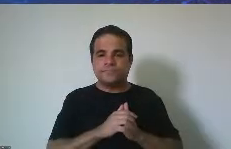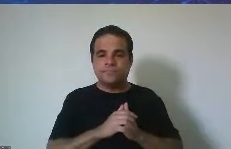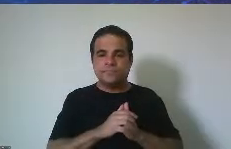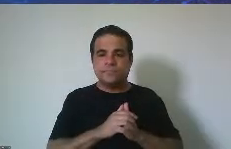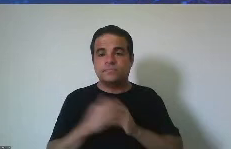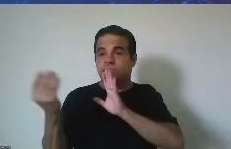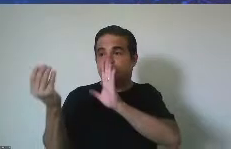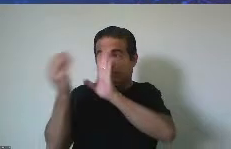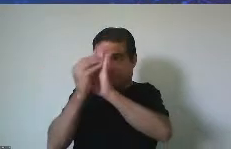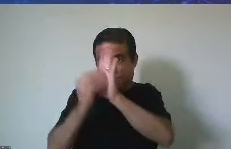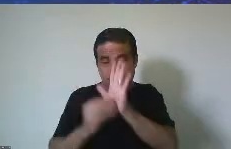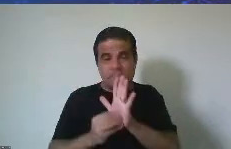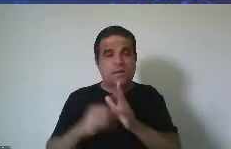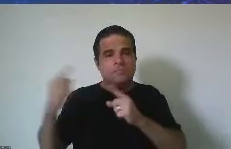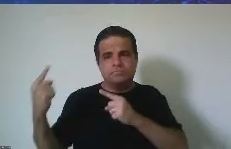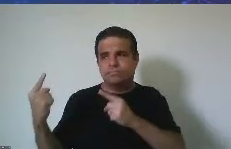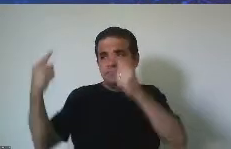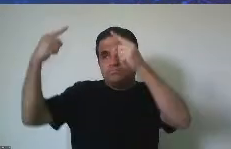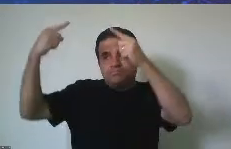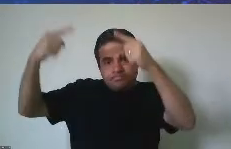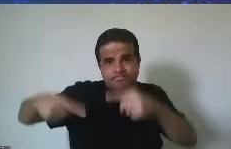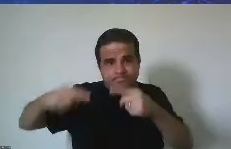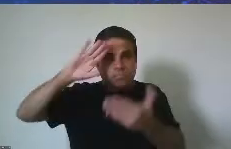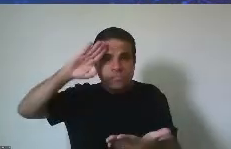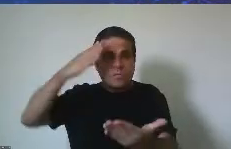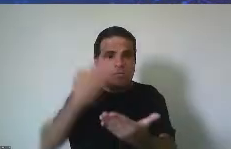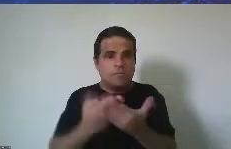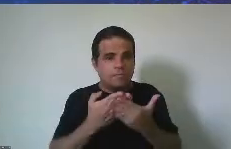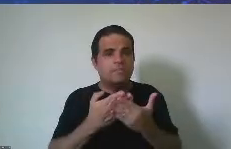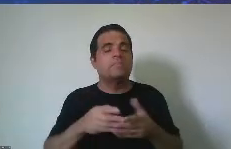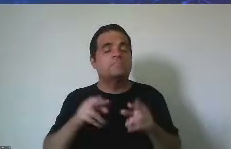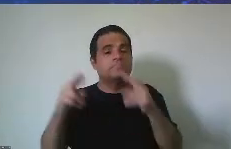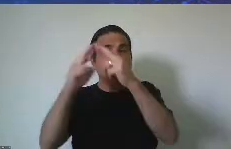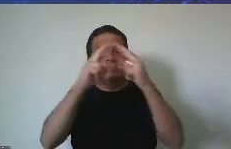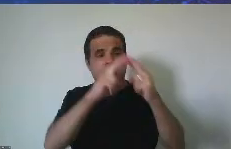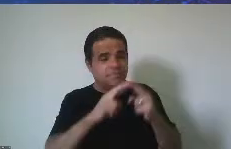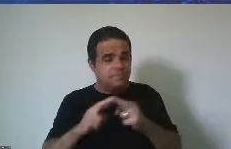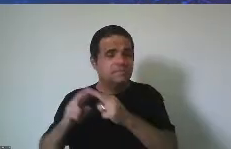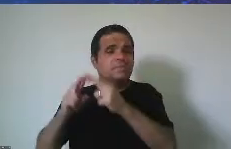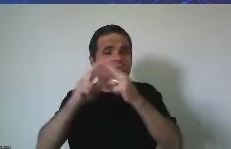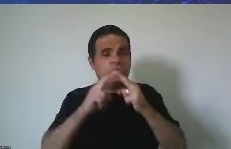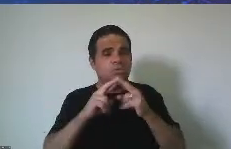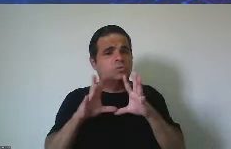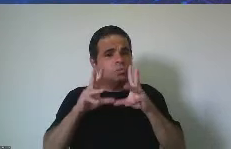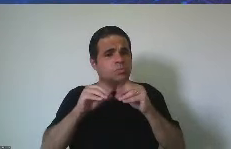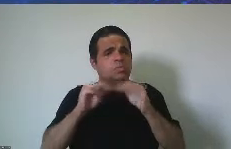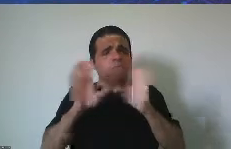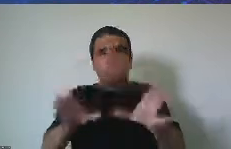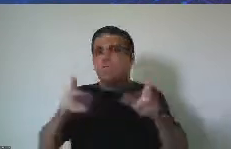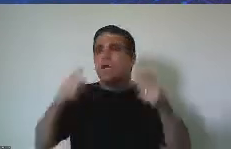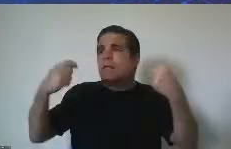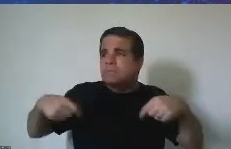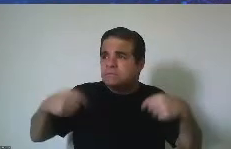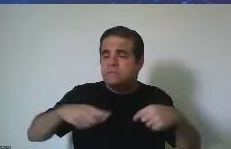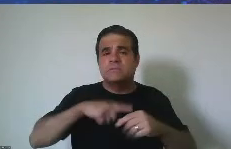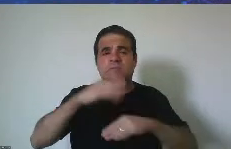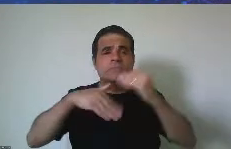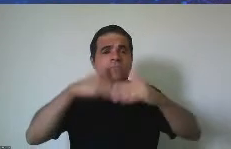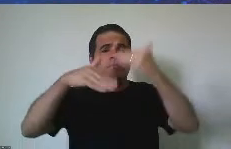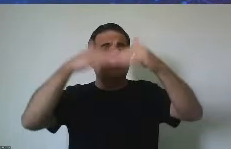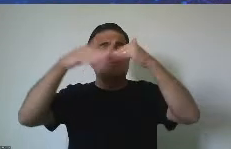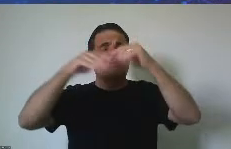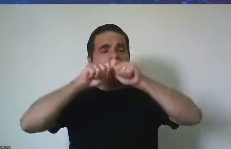o desafio para garantir a confiabilidade da rede né então isso tudo gera uma necessidade crescente de transmissão